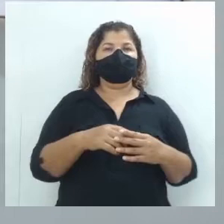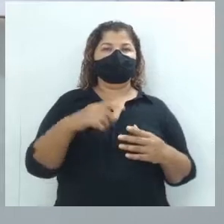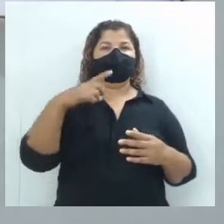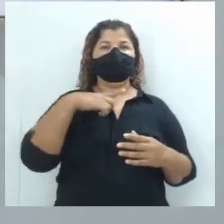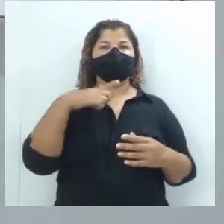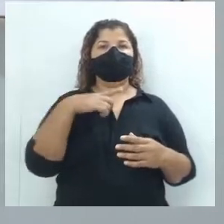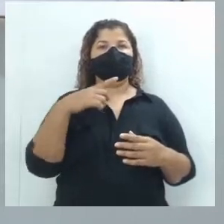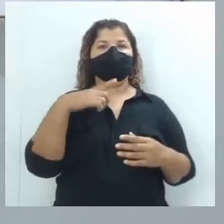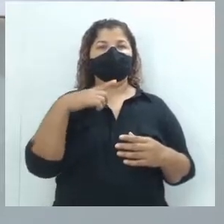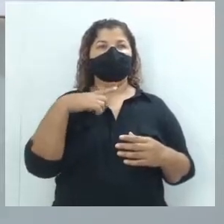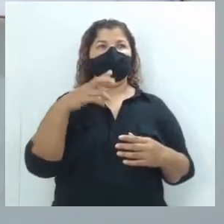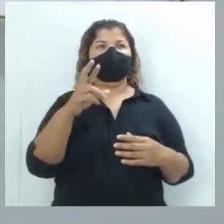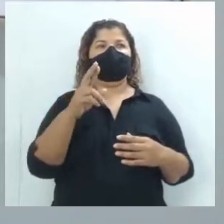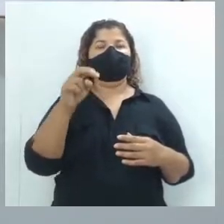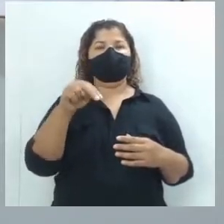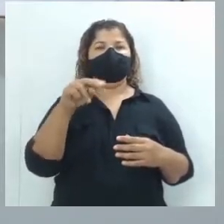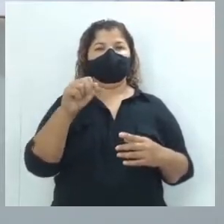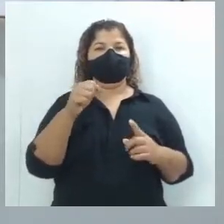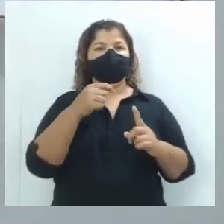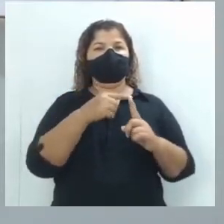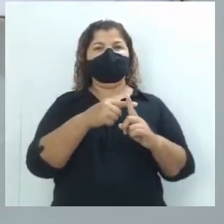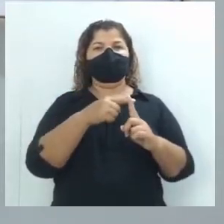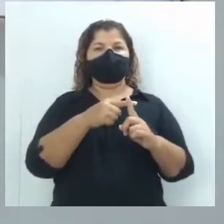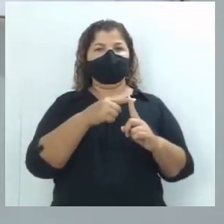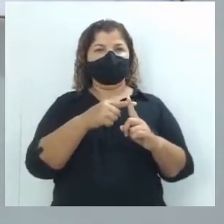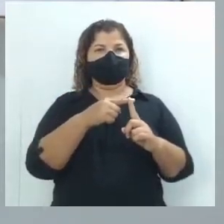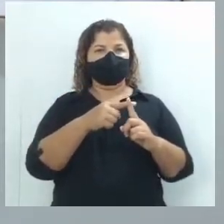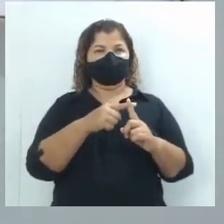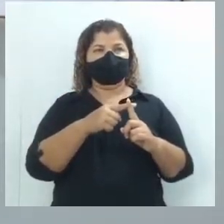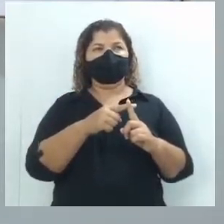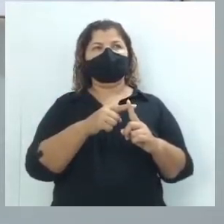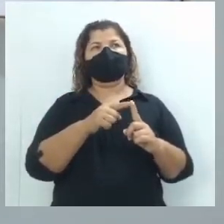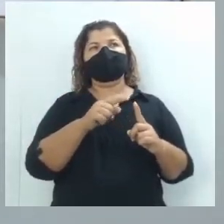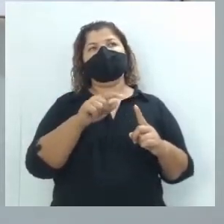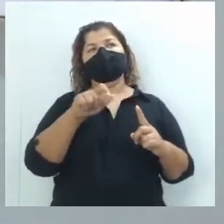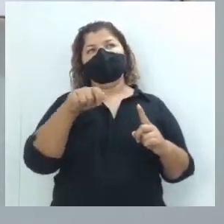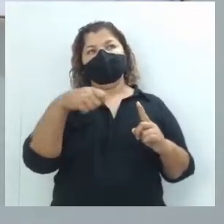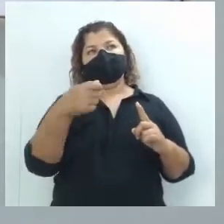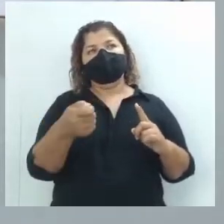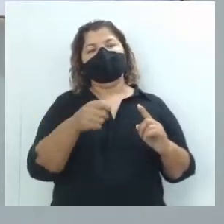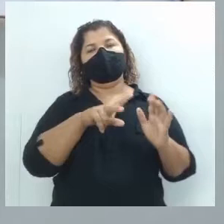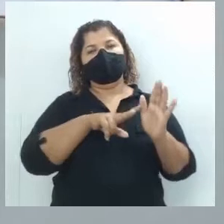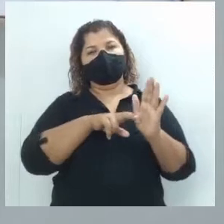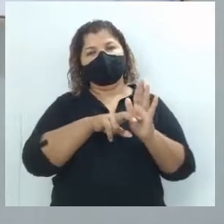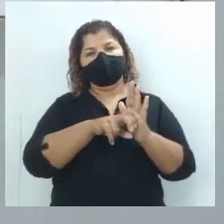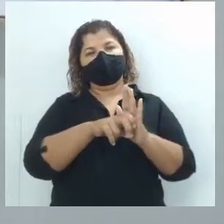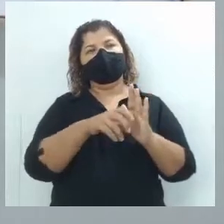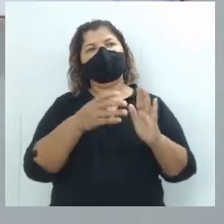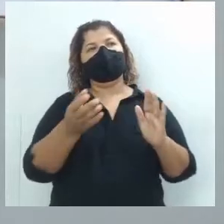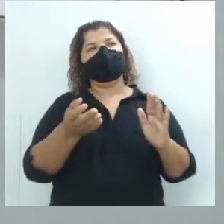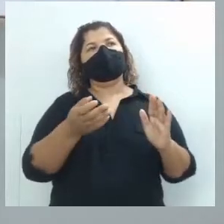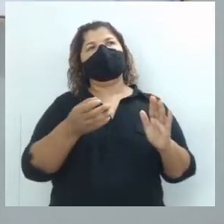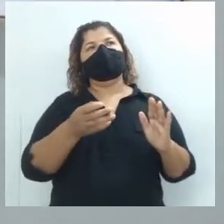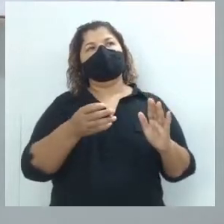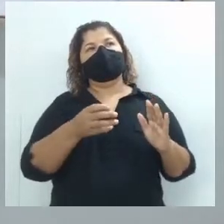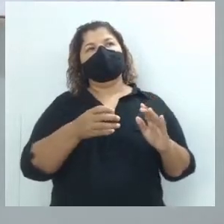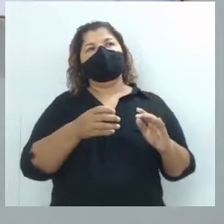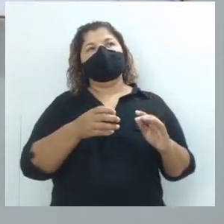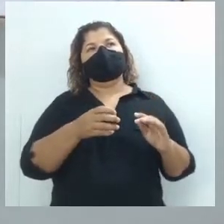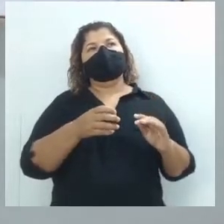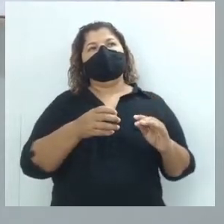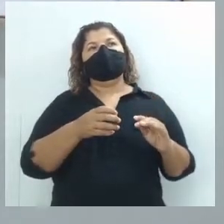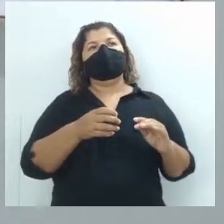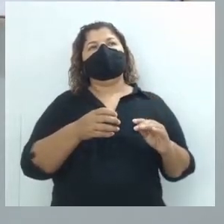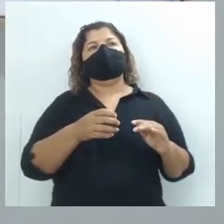é de RNA positivo, lembrem que esse tipo de ribovírus, ele também pode ser chamado, de vírus de